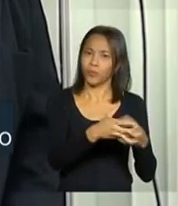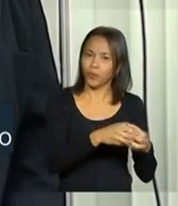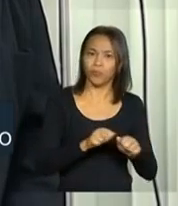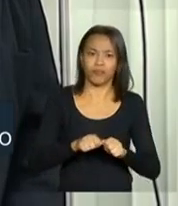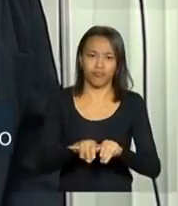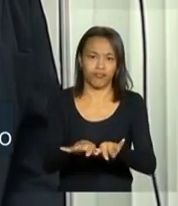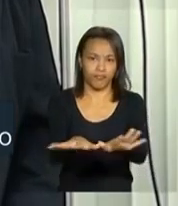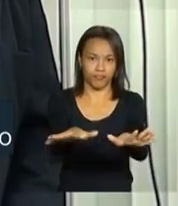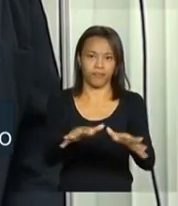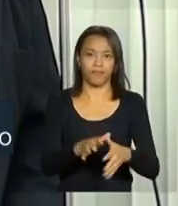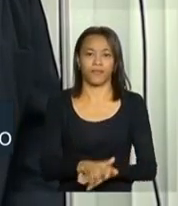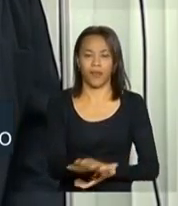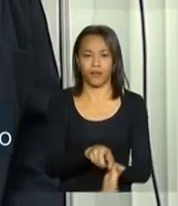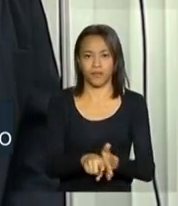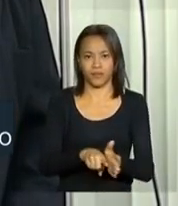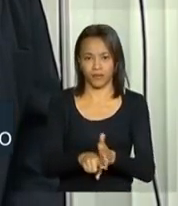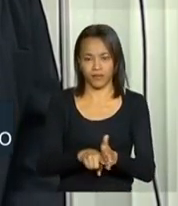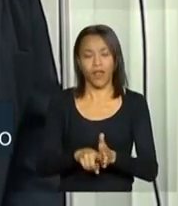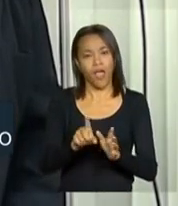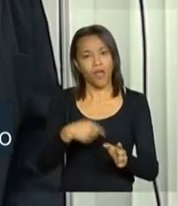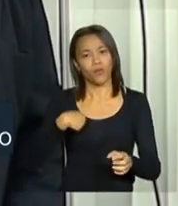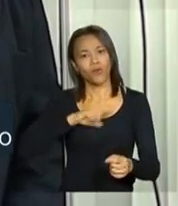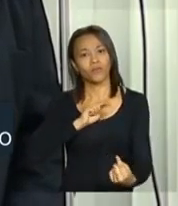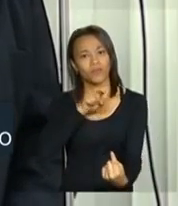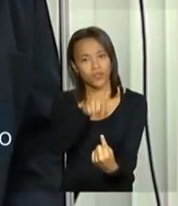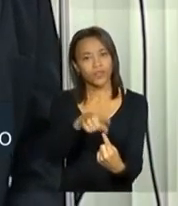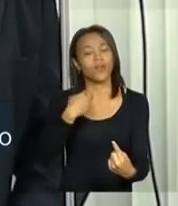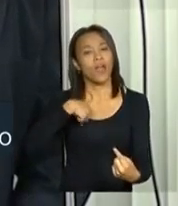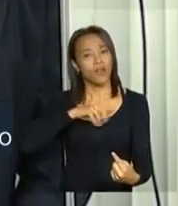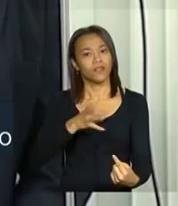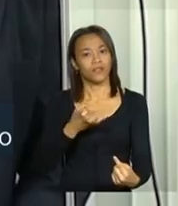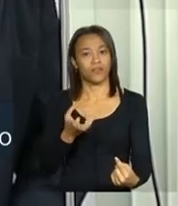várias aplicações. Esse é o nosso objetivo,